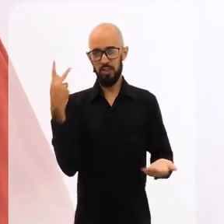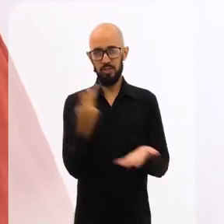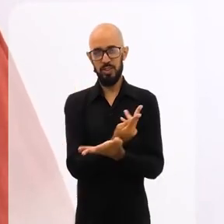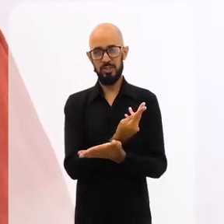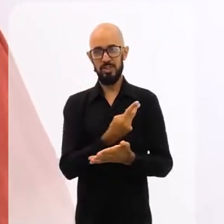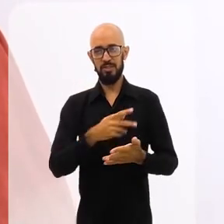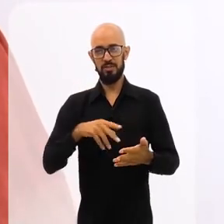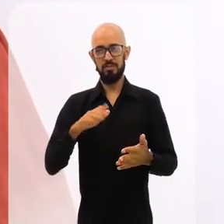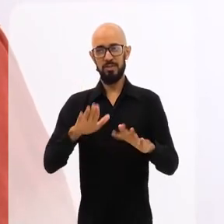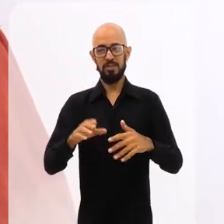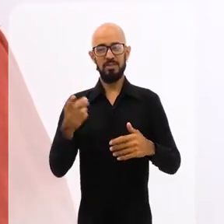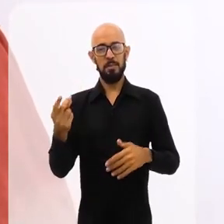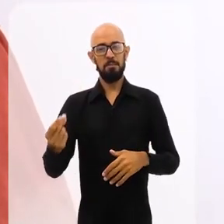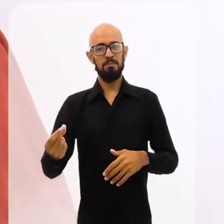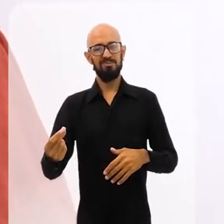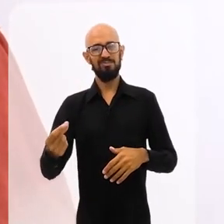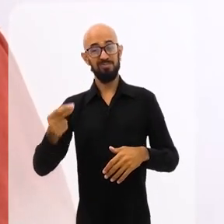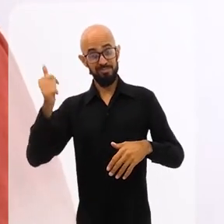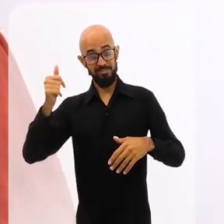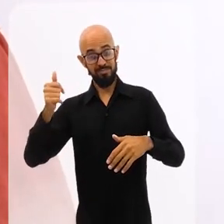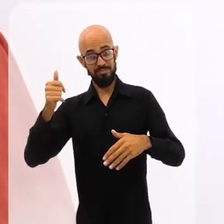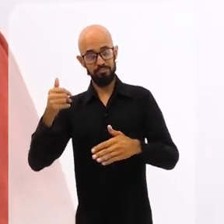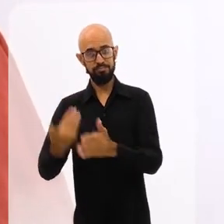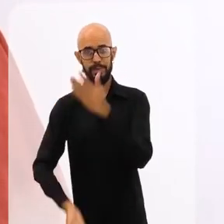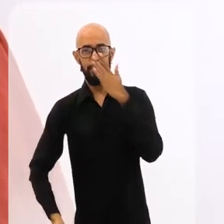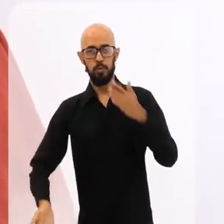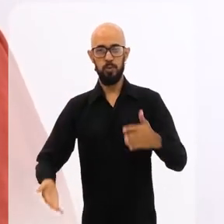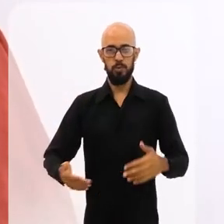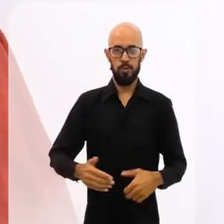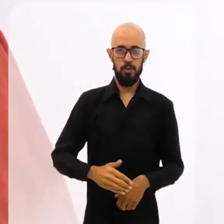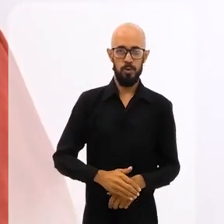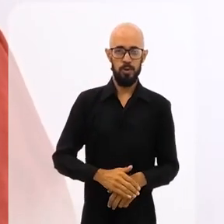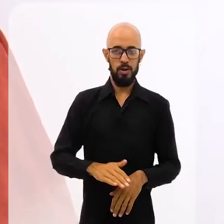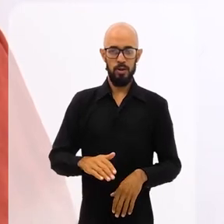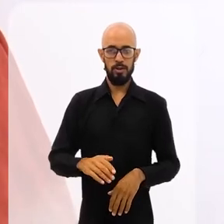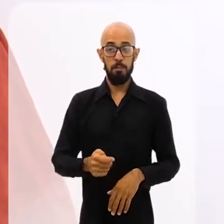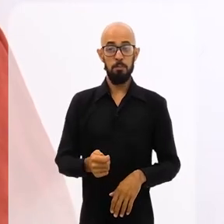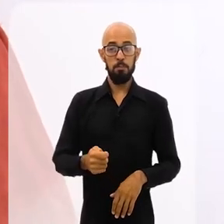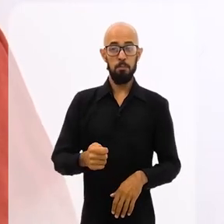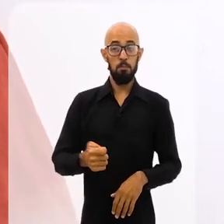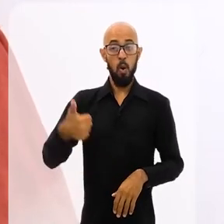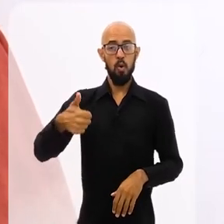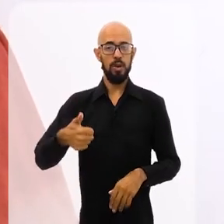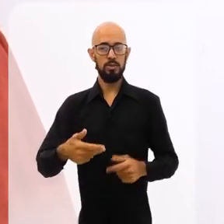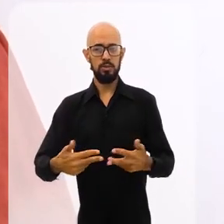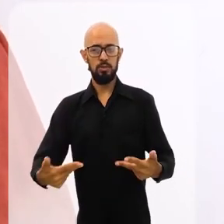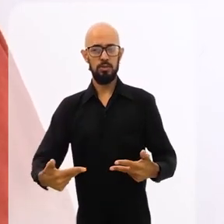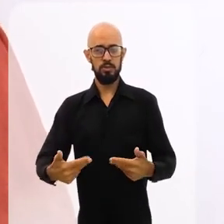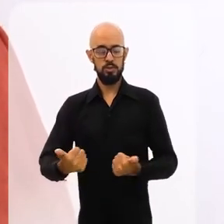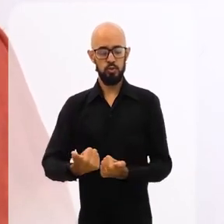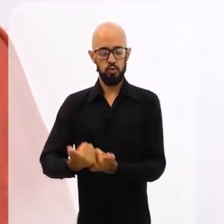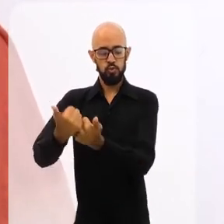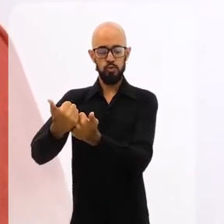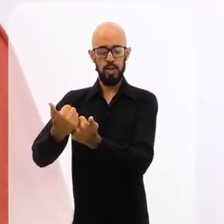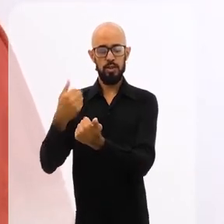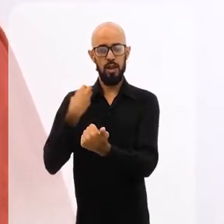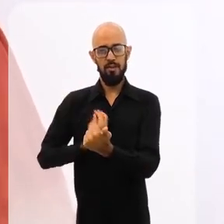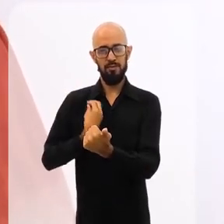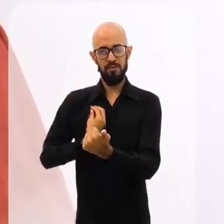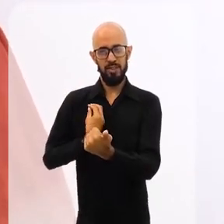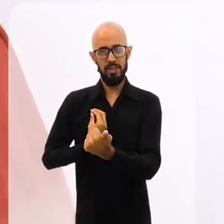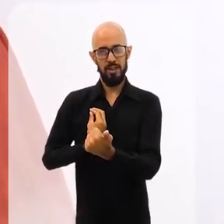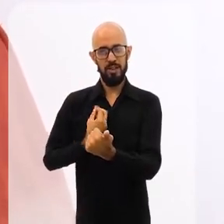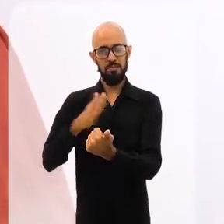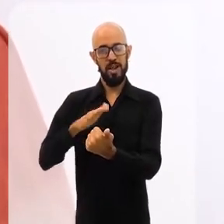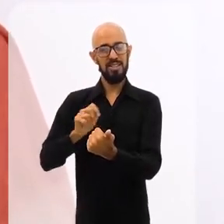alcançada, mas você perde num estalar de dedo. Existem poucas condições que sustentam a vida, e milhares que